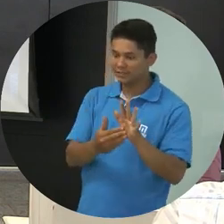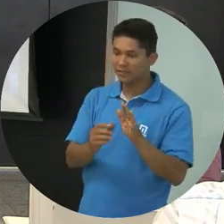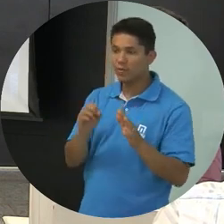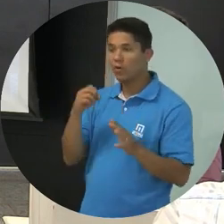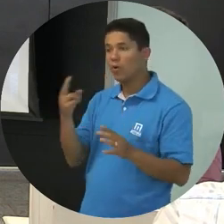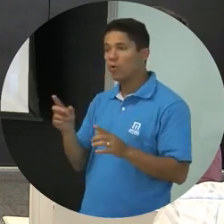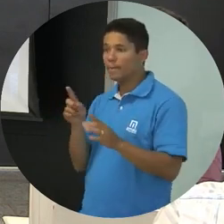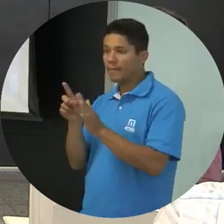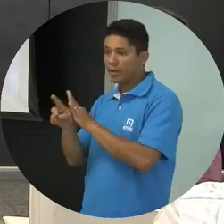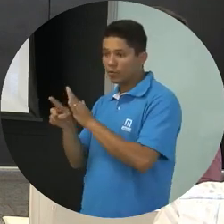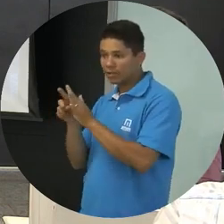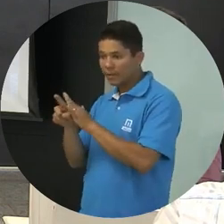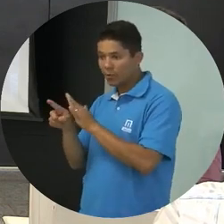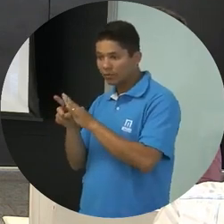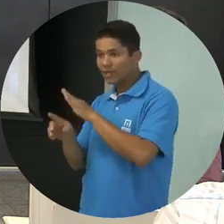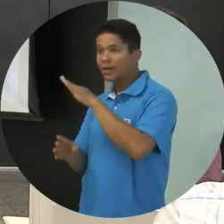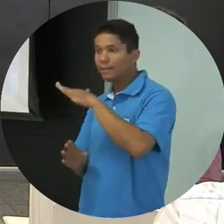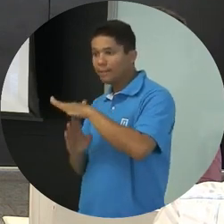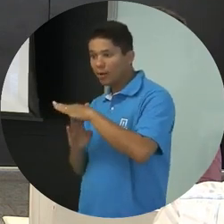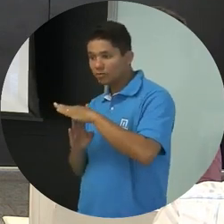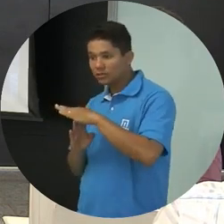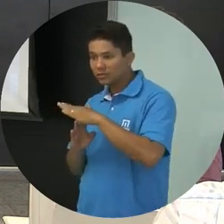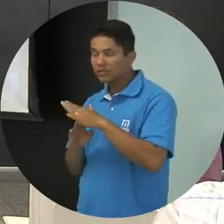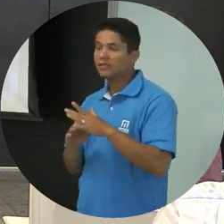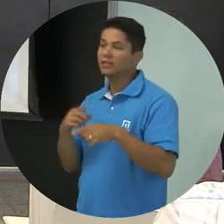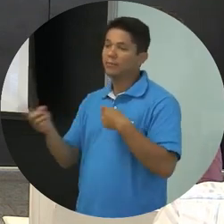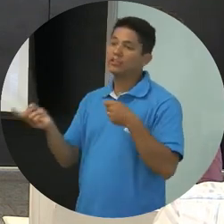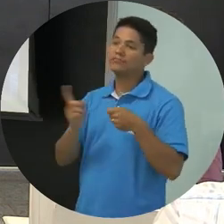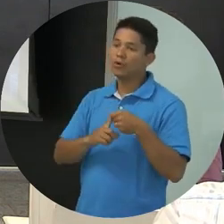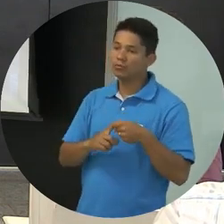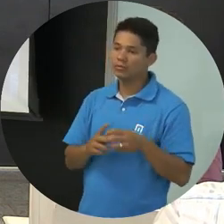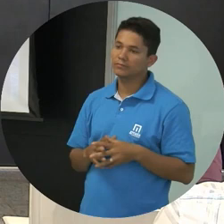de perguntas, se a gente faz a pausa e depois volta. O que vocês preferem?